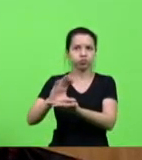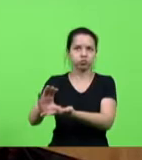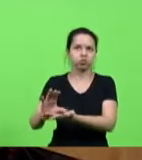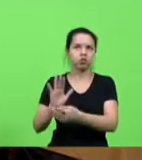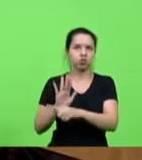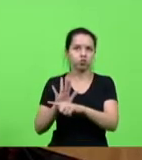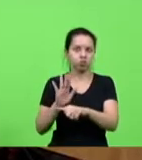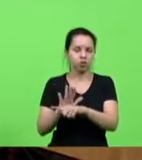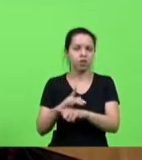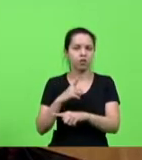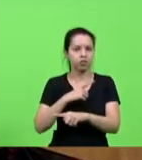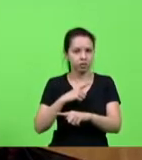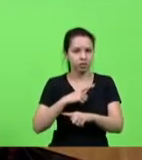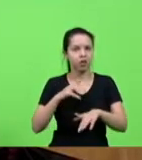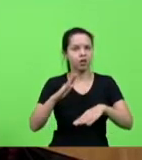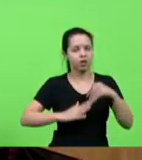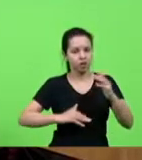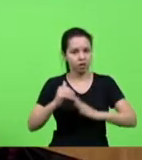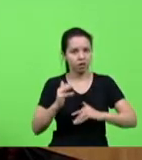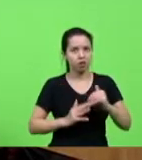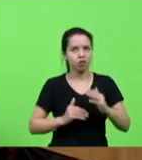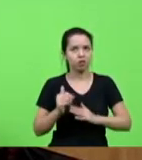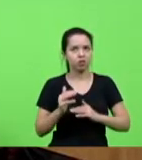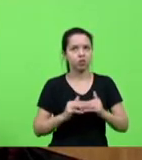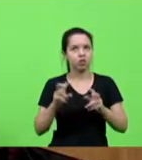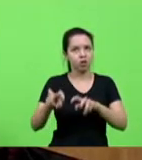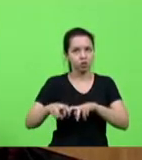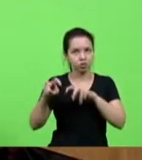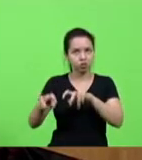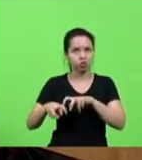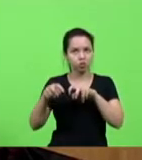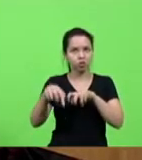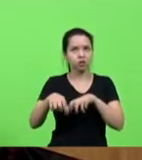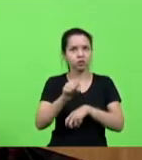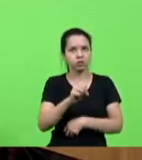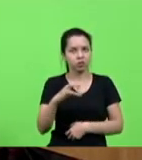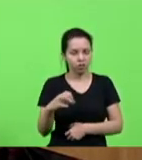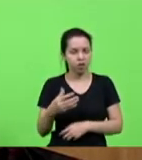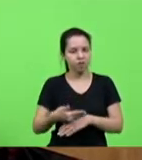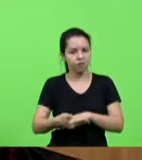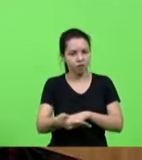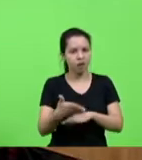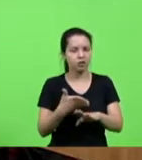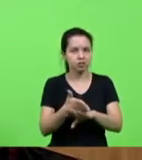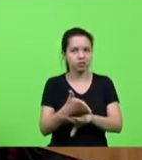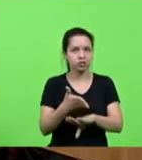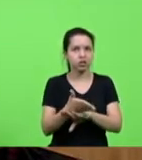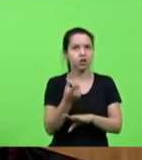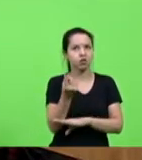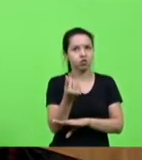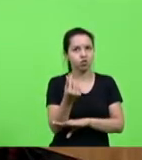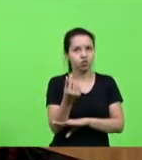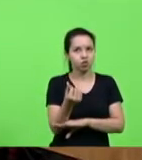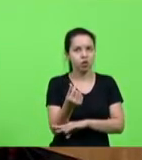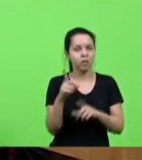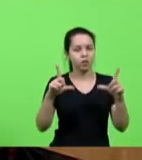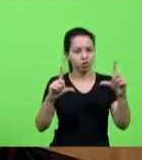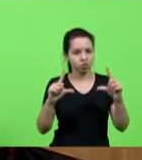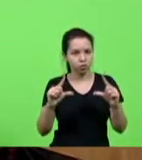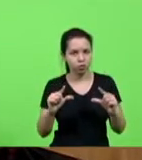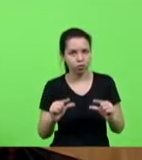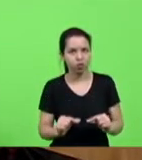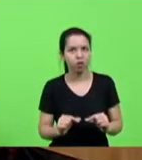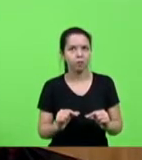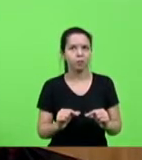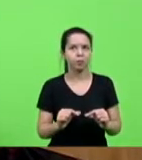já existentes e os agricultores catarinenses terão acesso aí aos recursos para minimizar